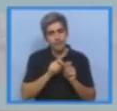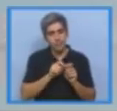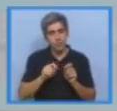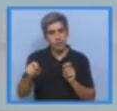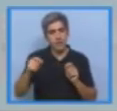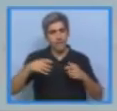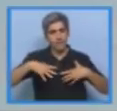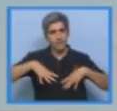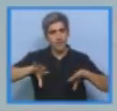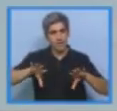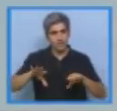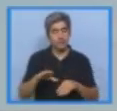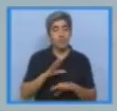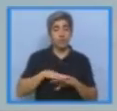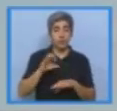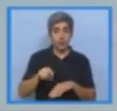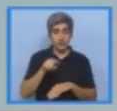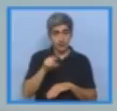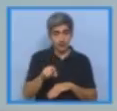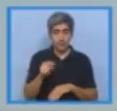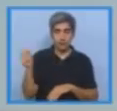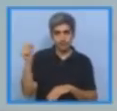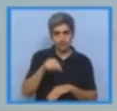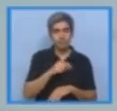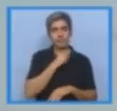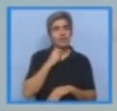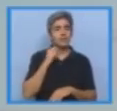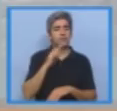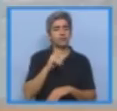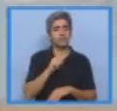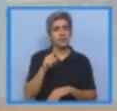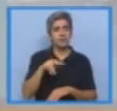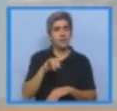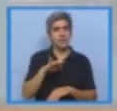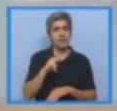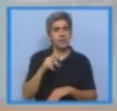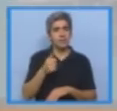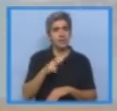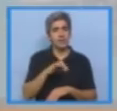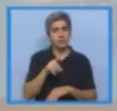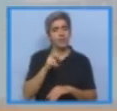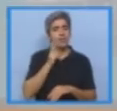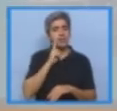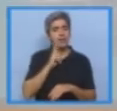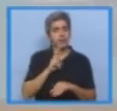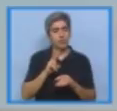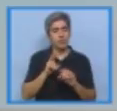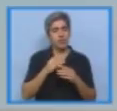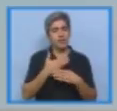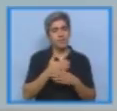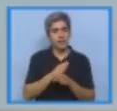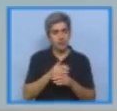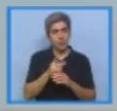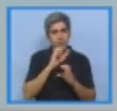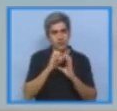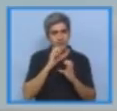isso que temos entre nós o Padre José Maria Brito, que é diretor do Gabinete de Comunicação dos Jesuítas